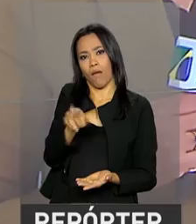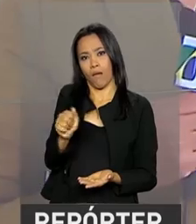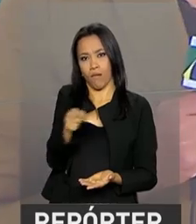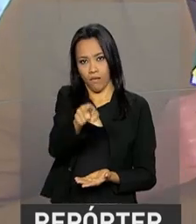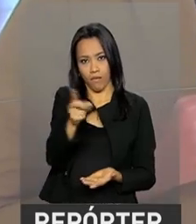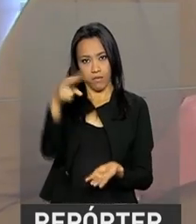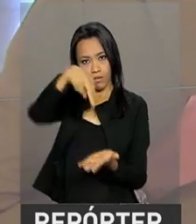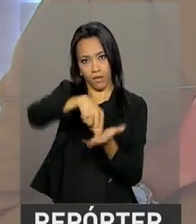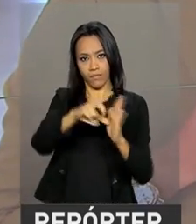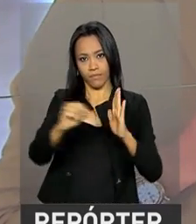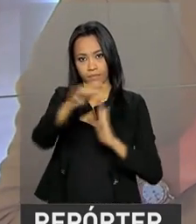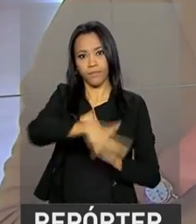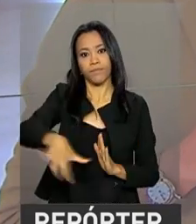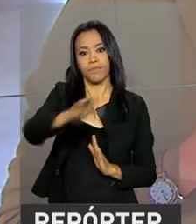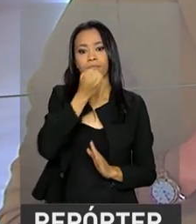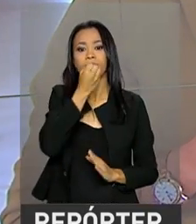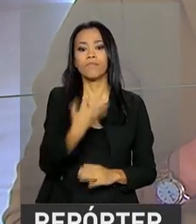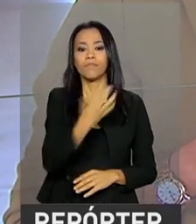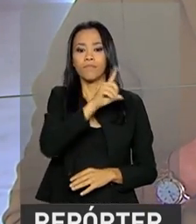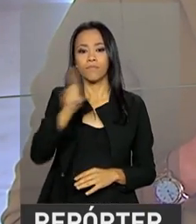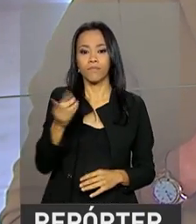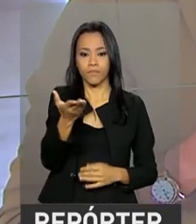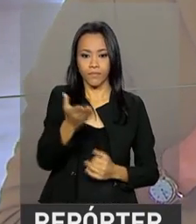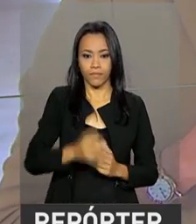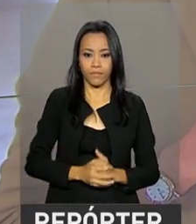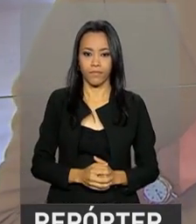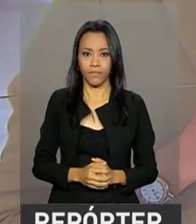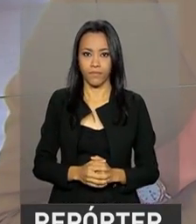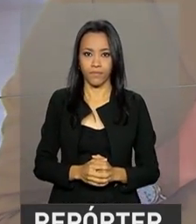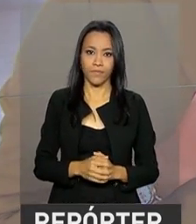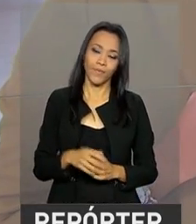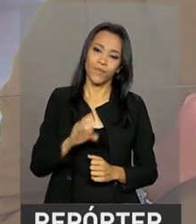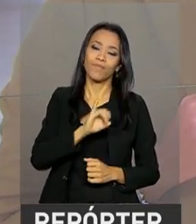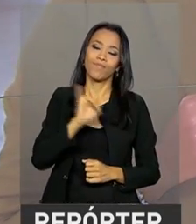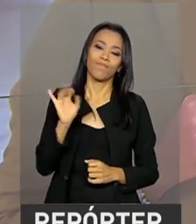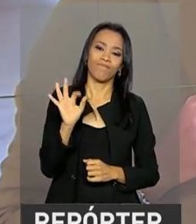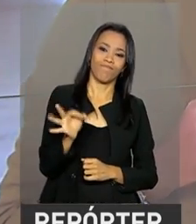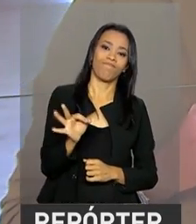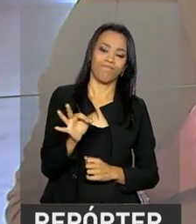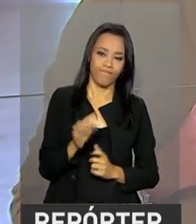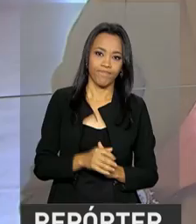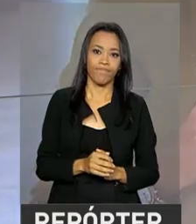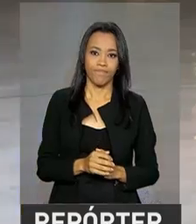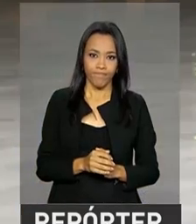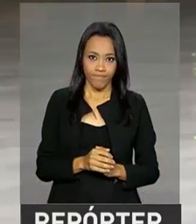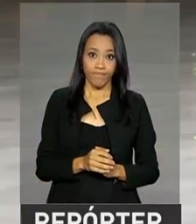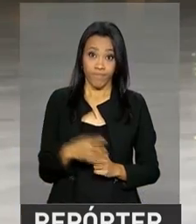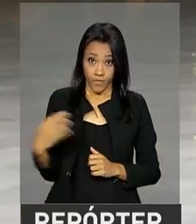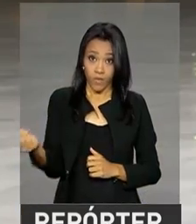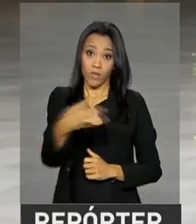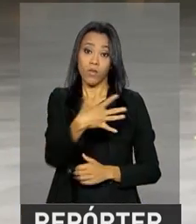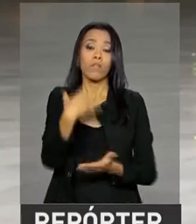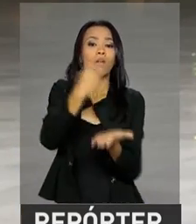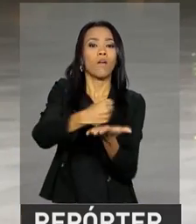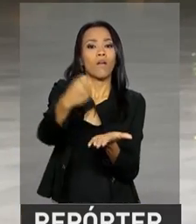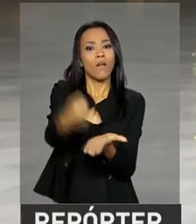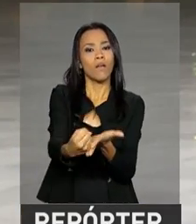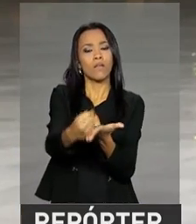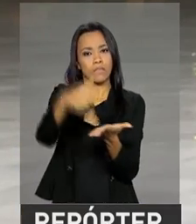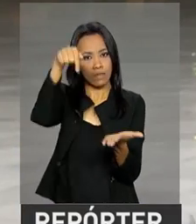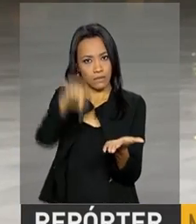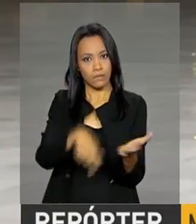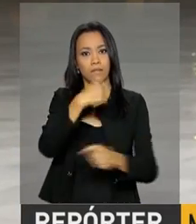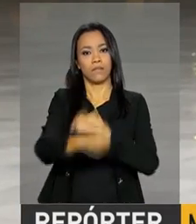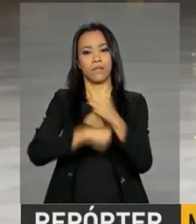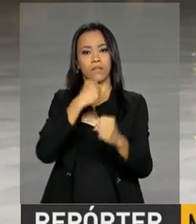Planalto Oi Mara bom dia para você Oi Leandro É isso mesmo olha as novas contratações desse